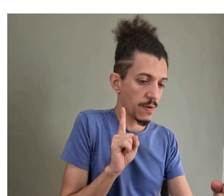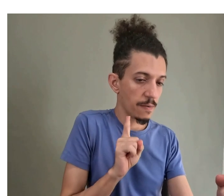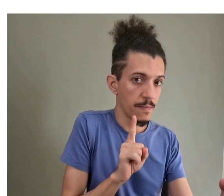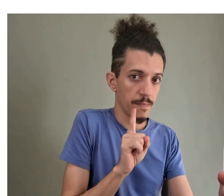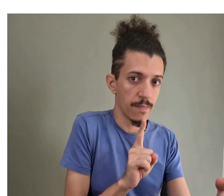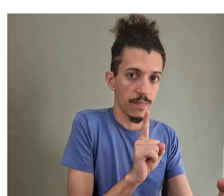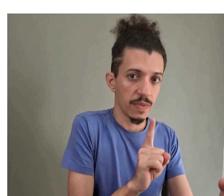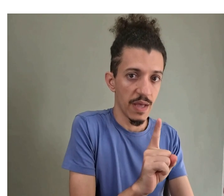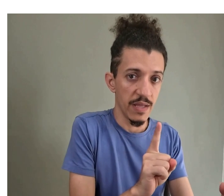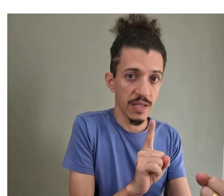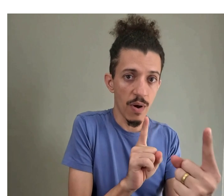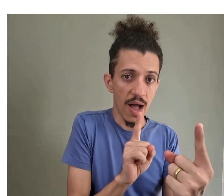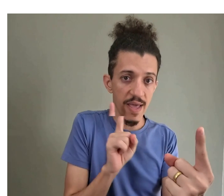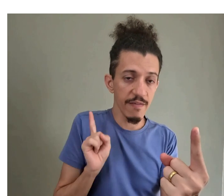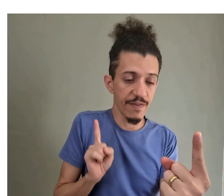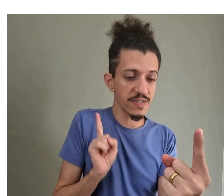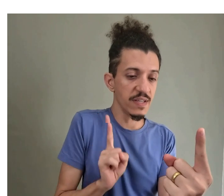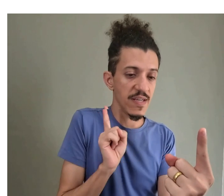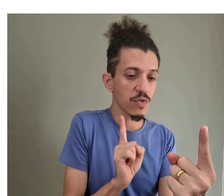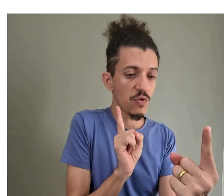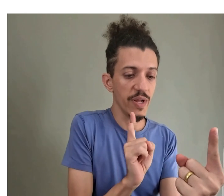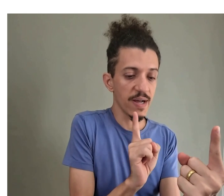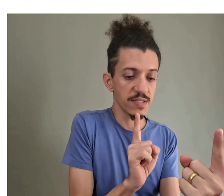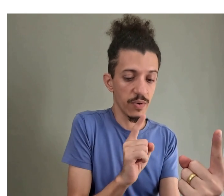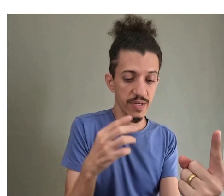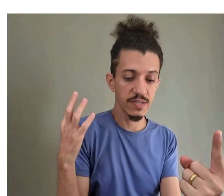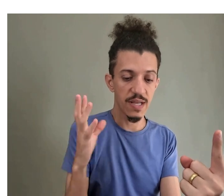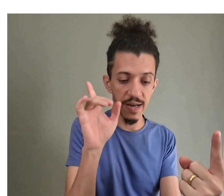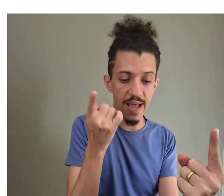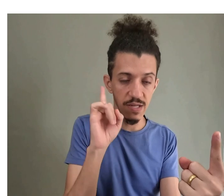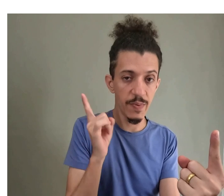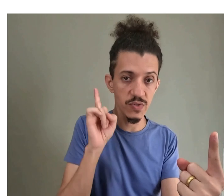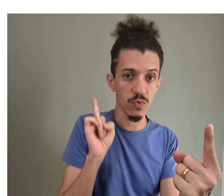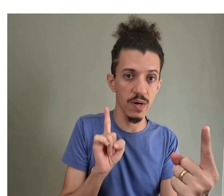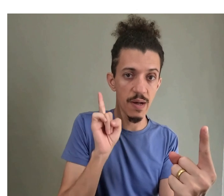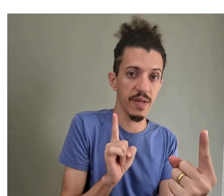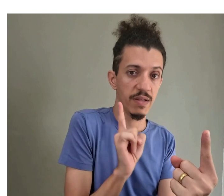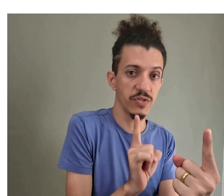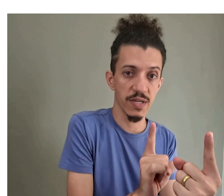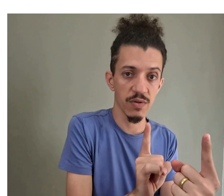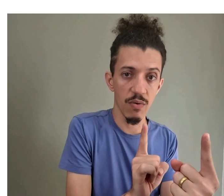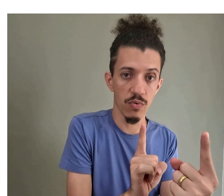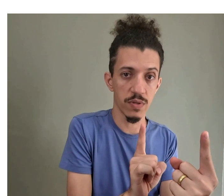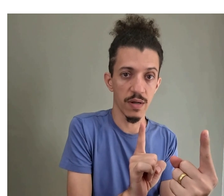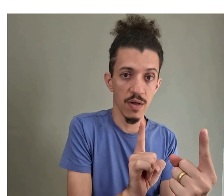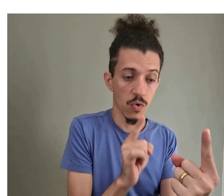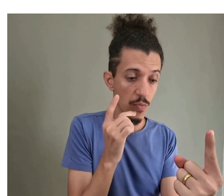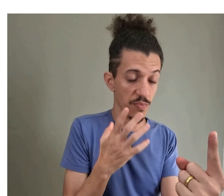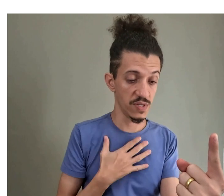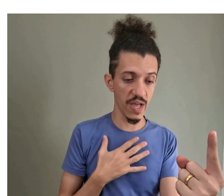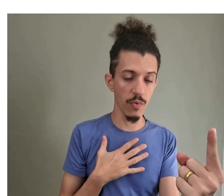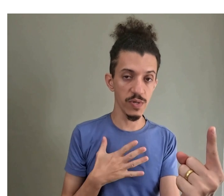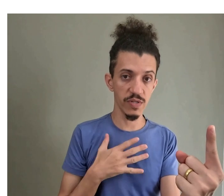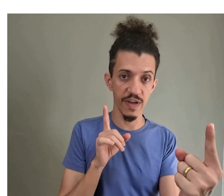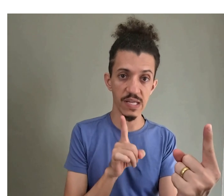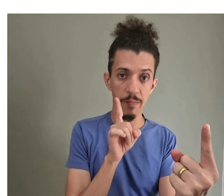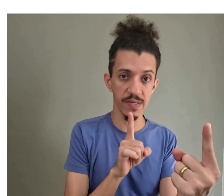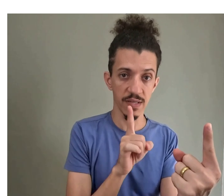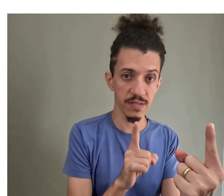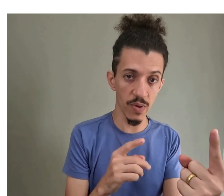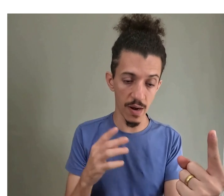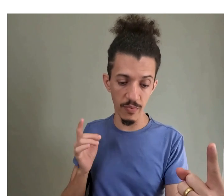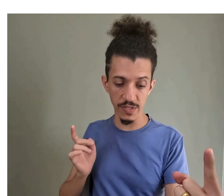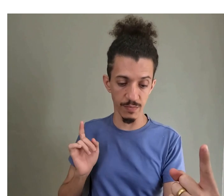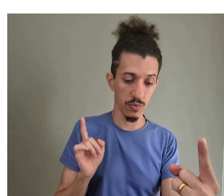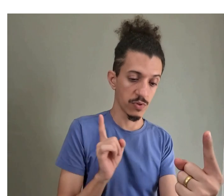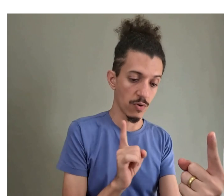assim, ó. Então, a ênfase dessa comunicação aqui está nessa pessoa caminhando em direção à outra, como se eu estivesse